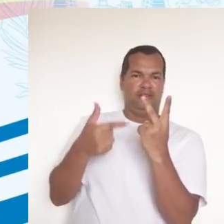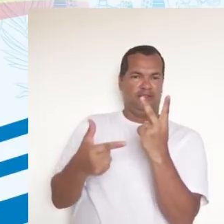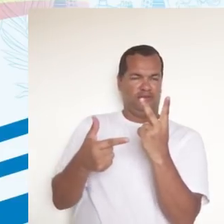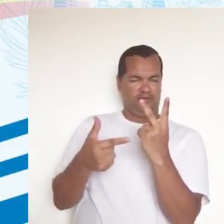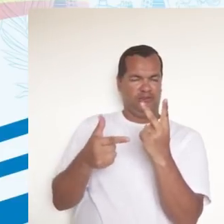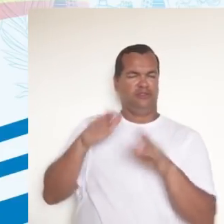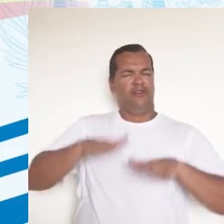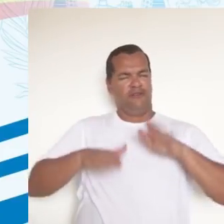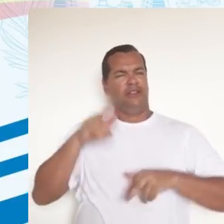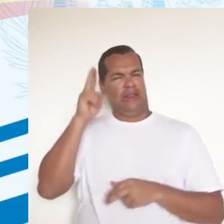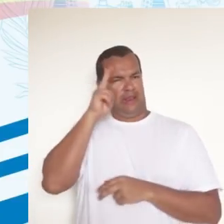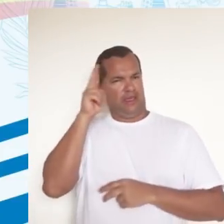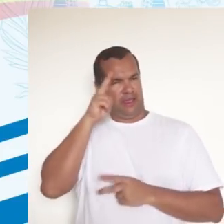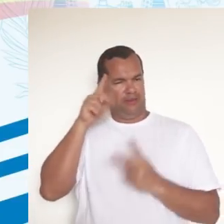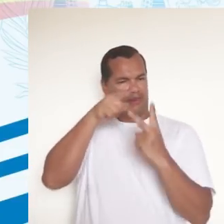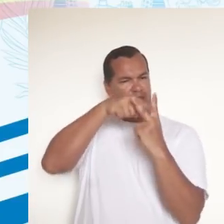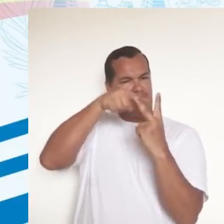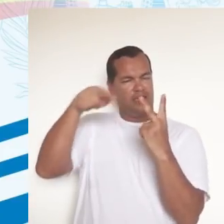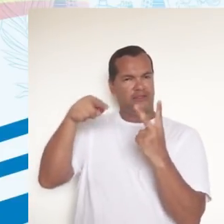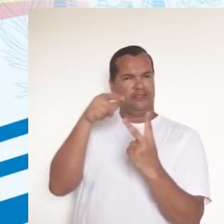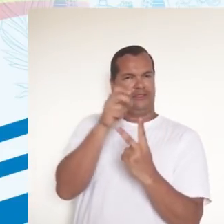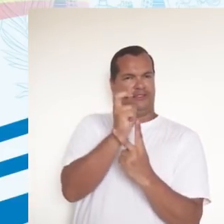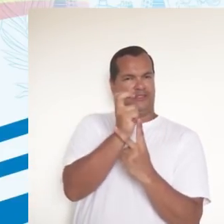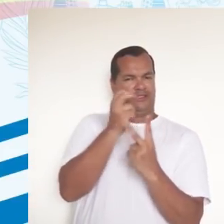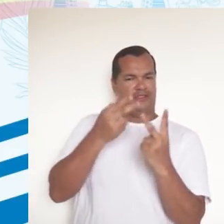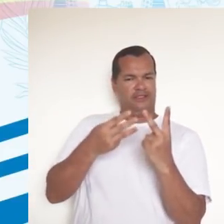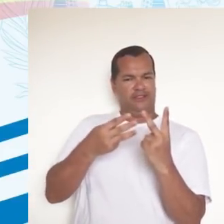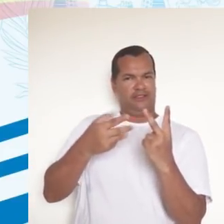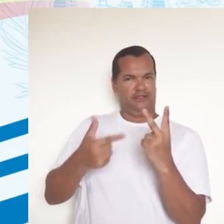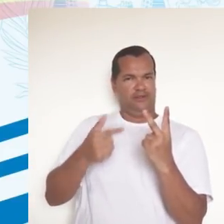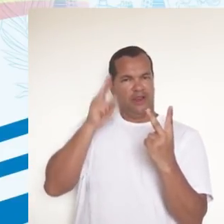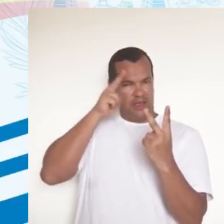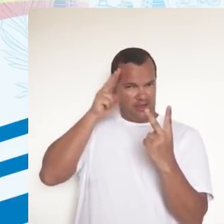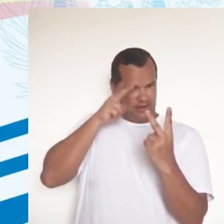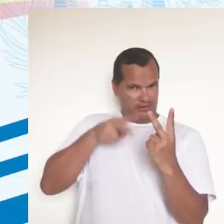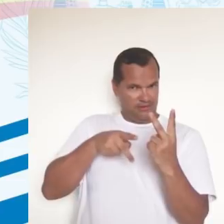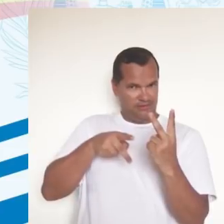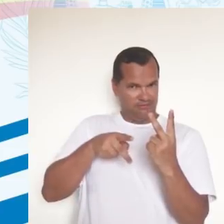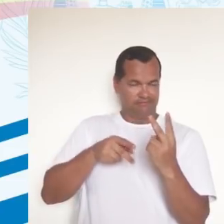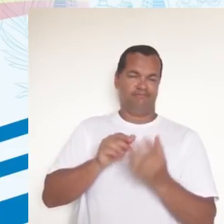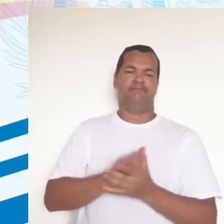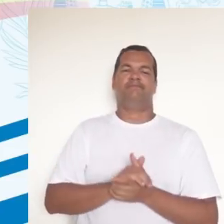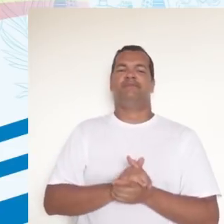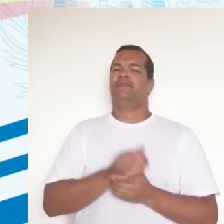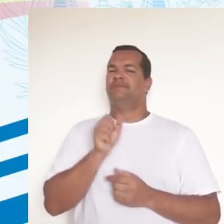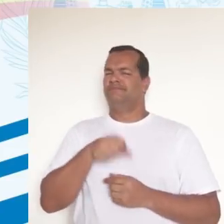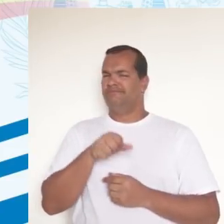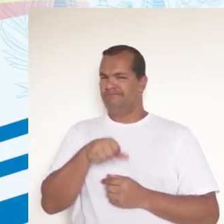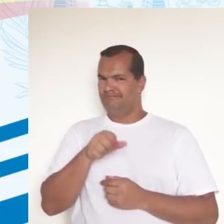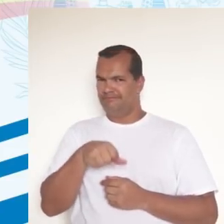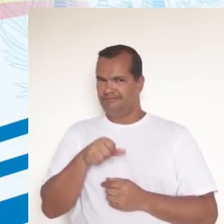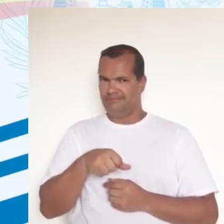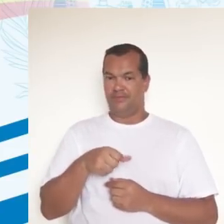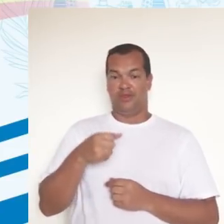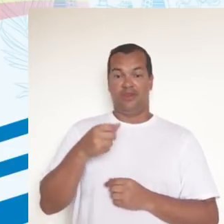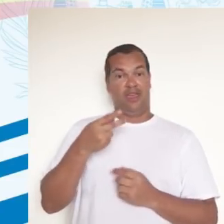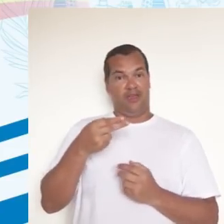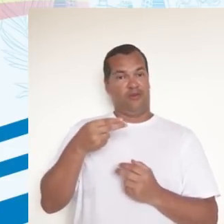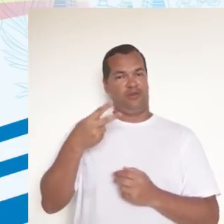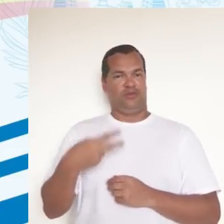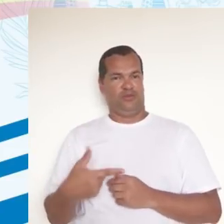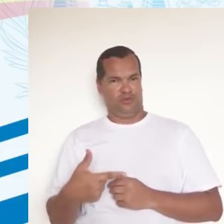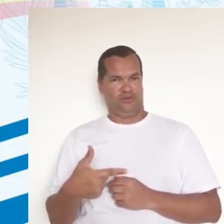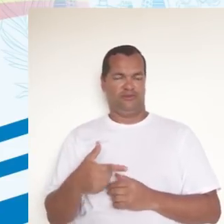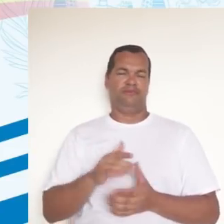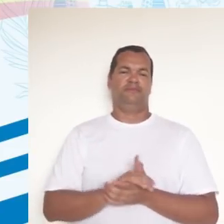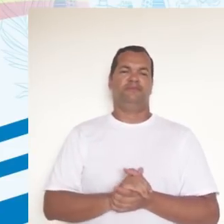esteja lembrado quanto é a raiz quinta de 32. Isso, exatamente,